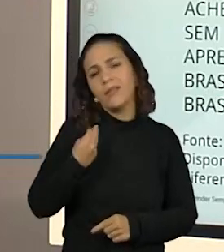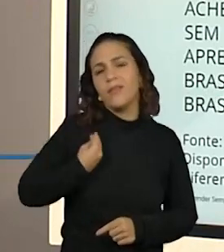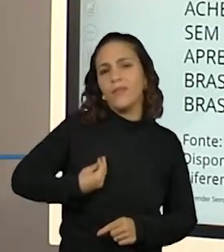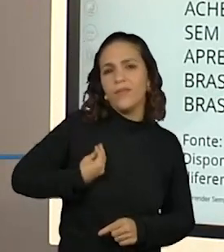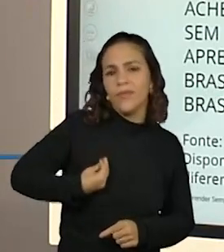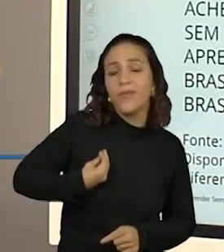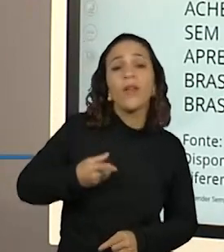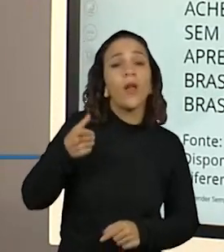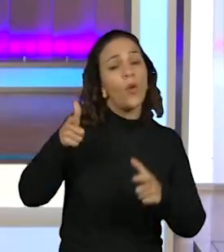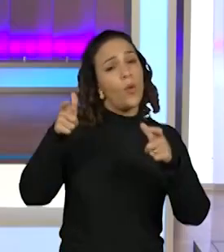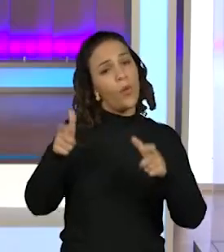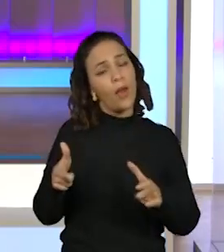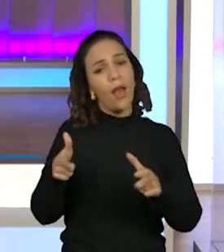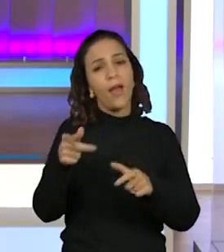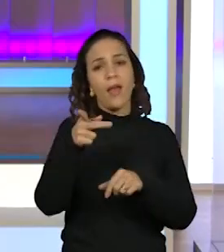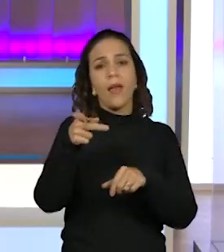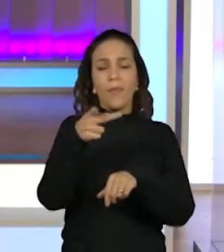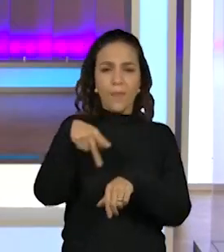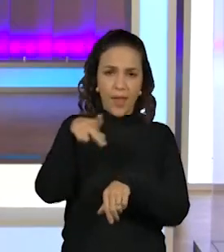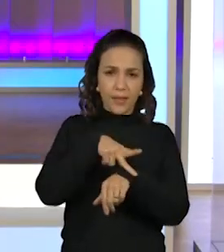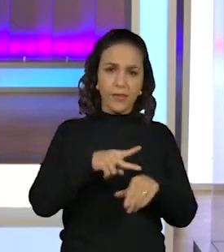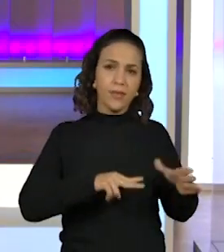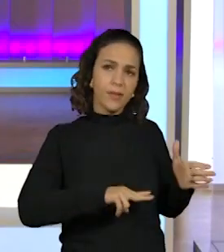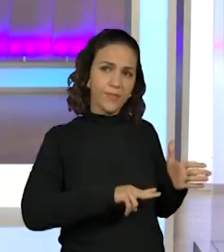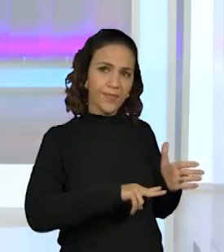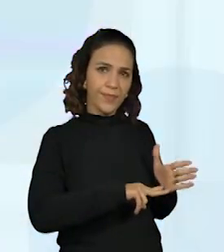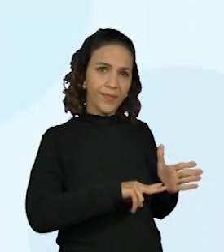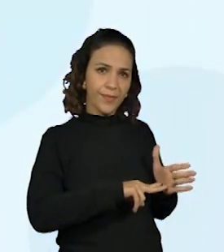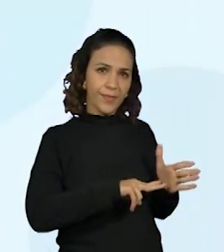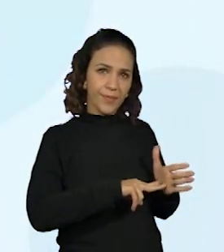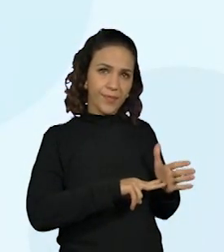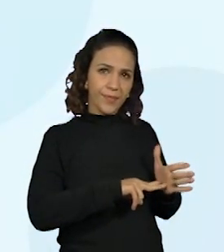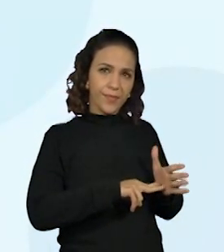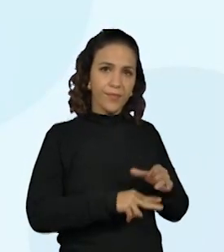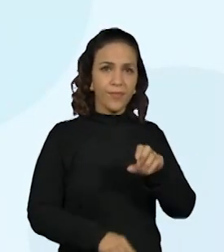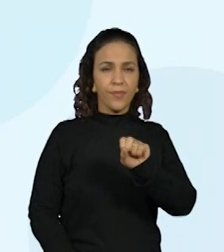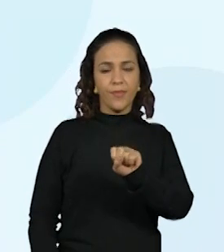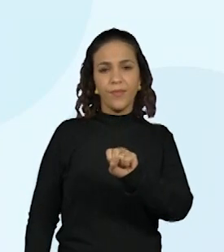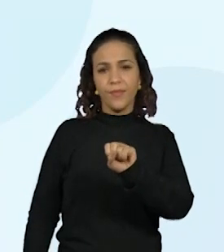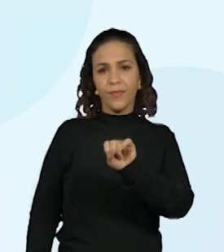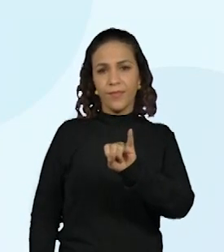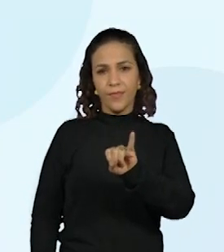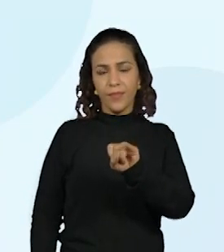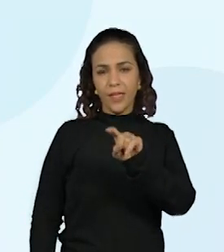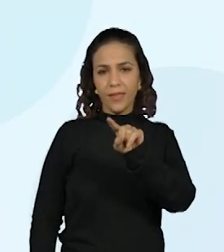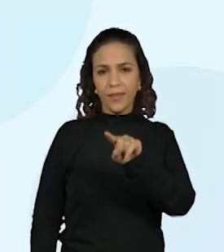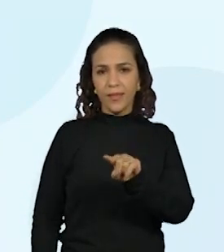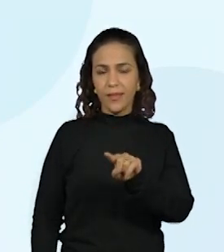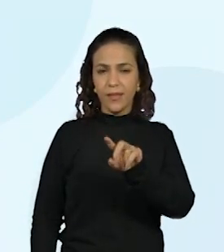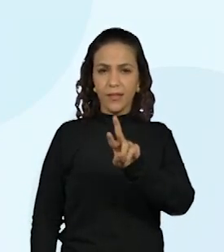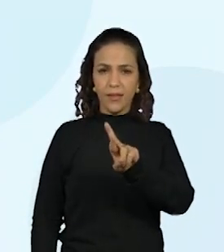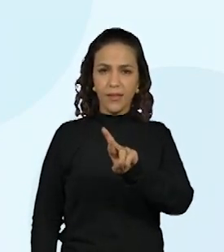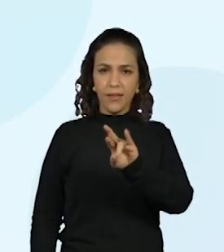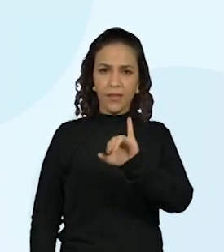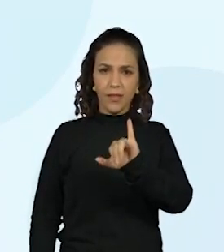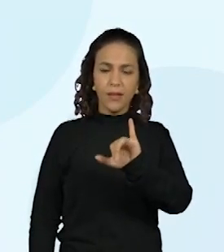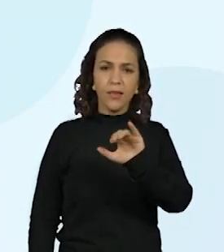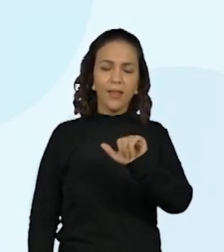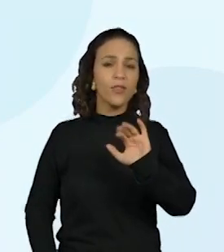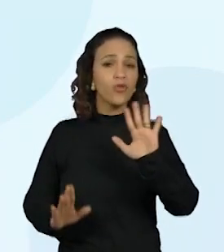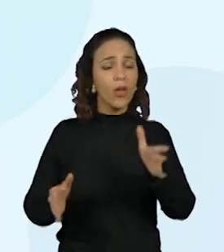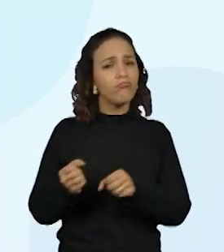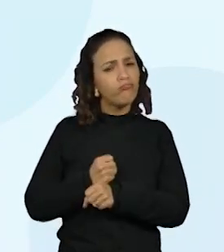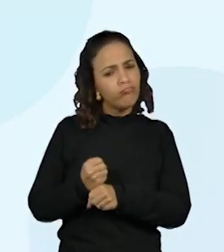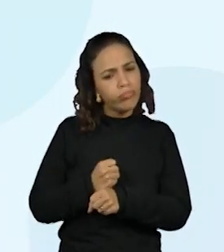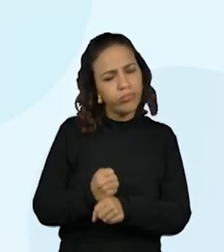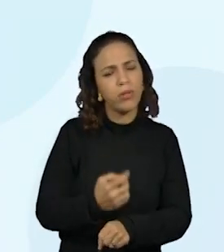na Síria. Esse país que vive um conflito já por cerca de 10 anos. A